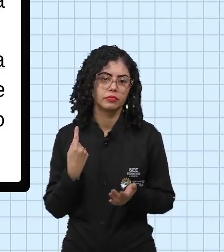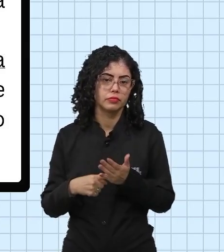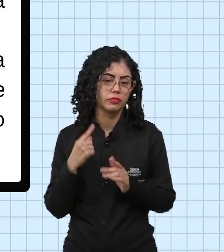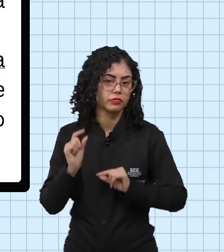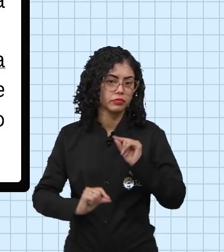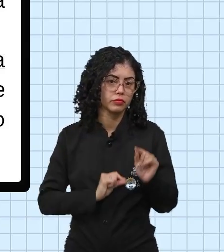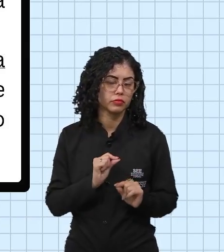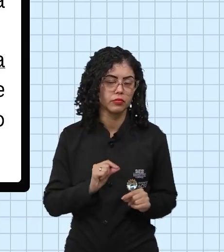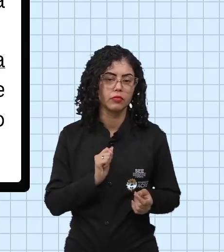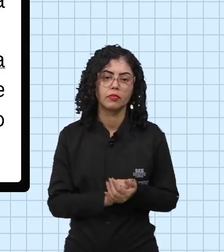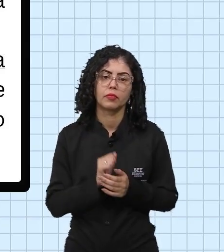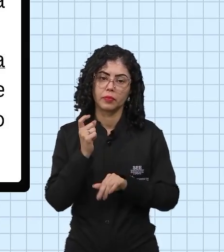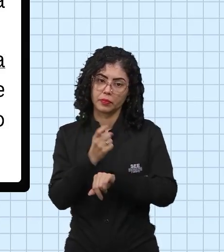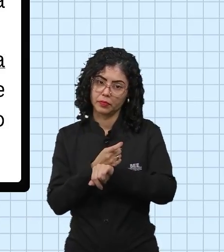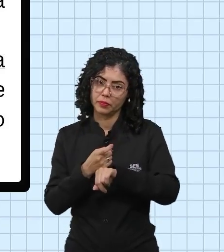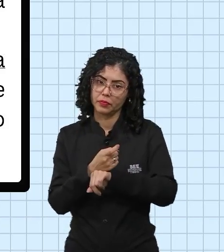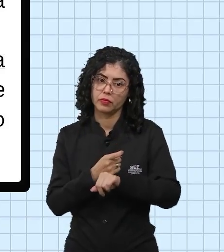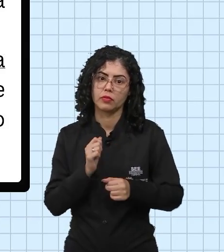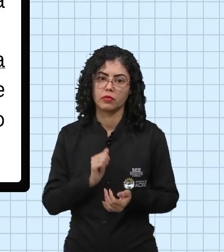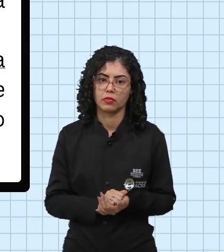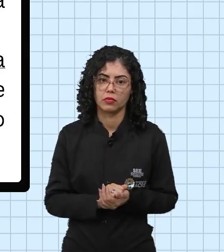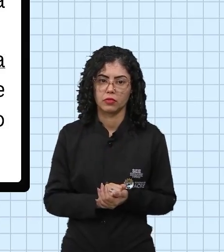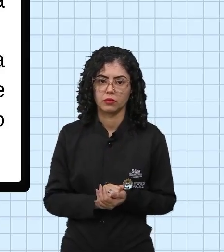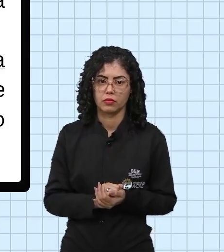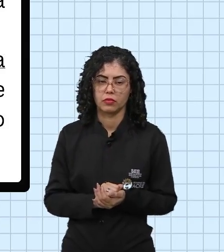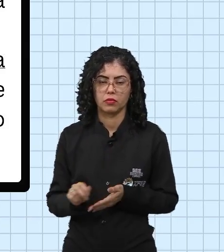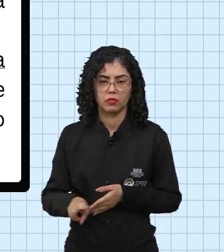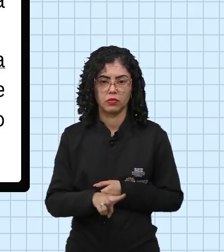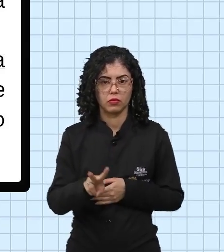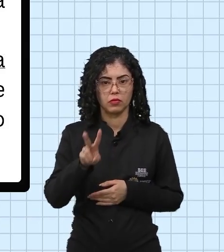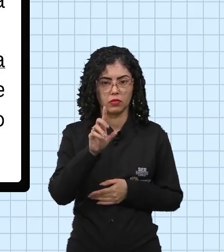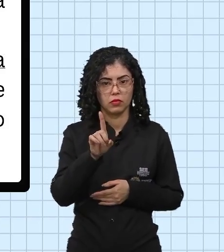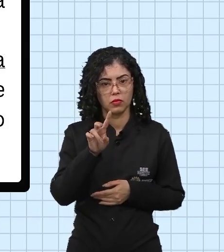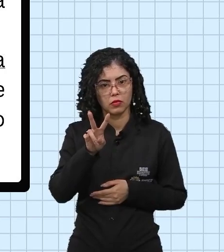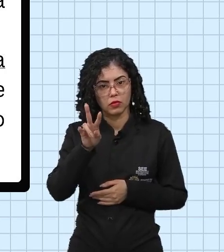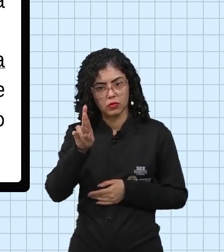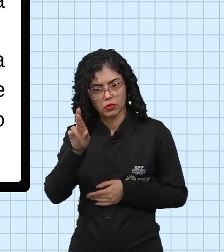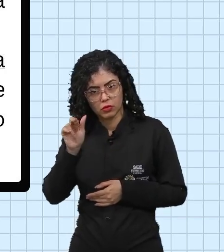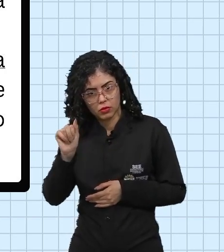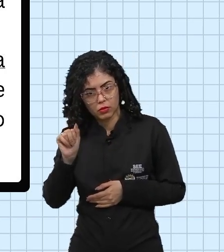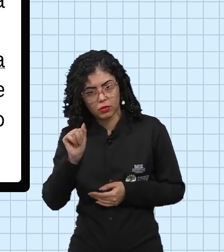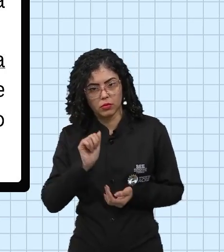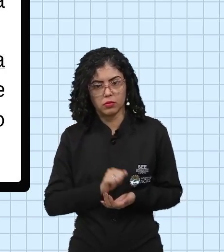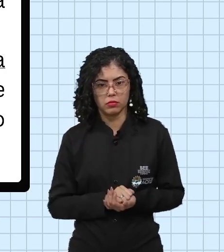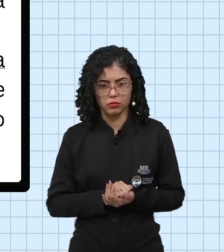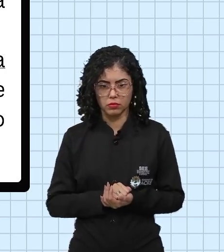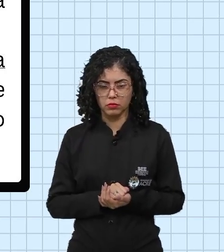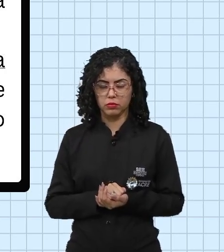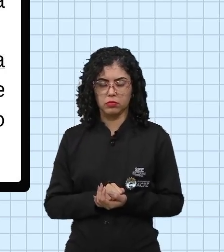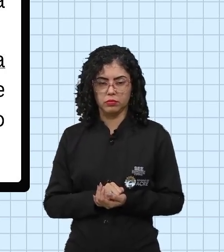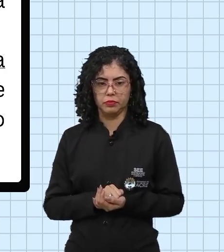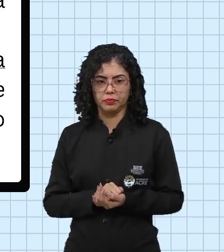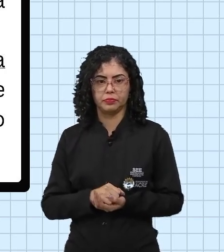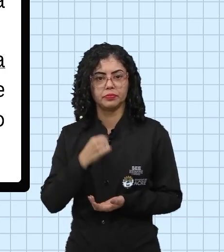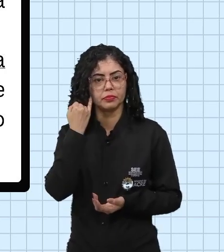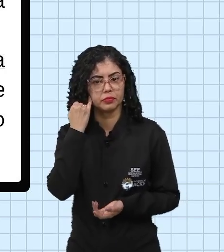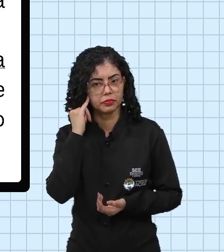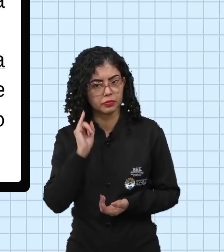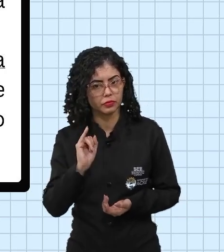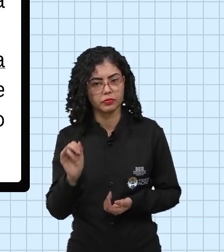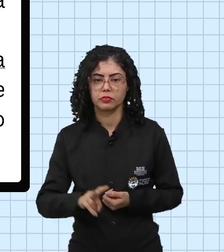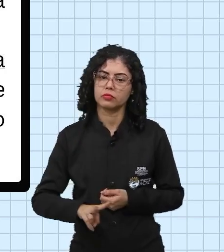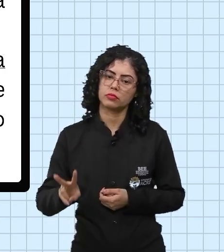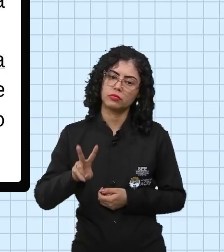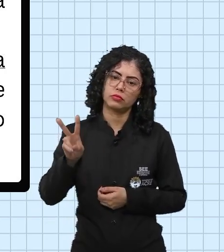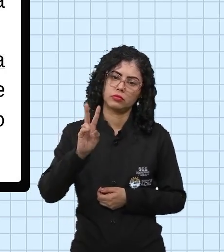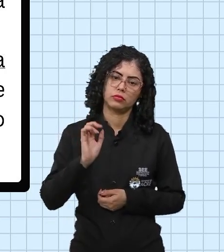Nós temos os adjetivos valorativos, que é o quê? Aquele que dá uma ideia de